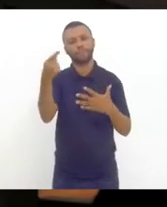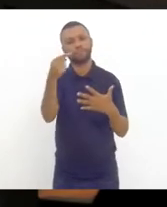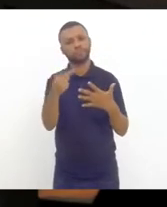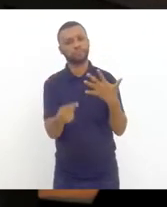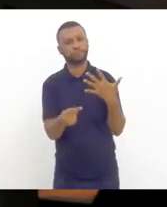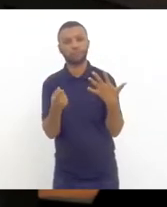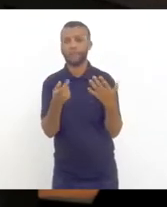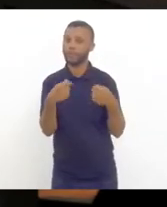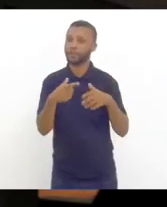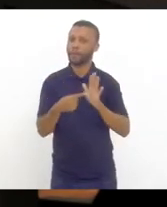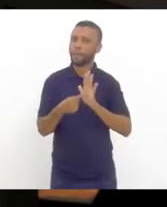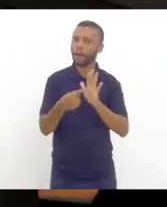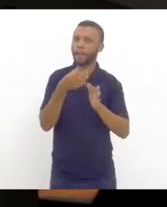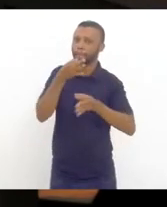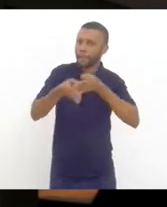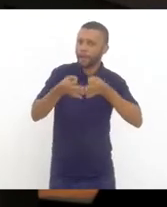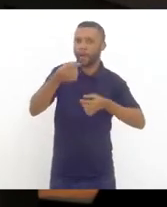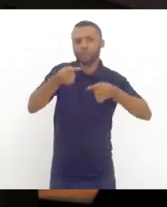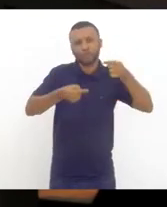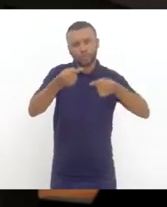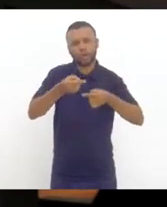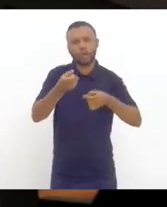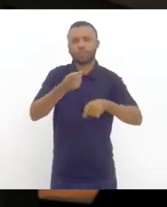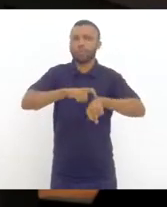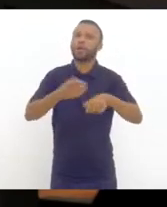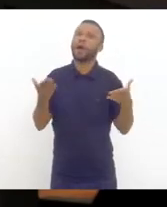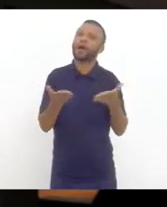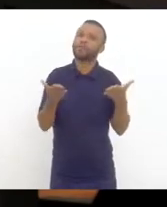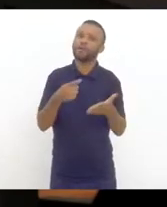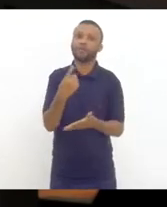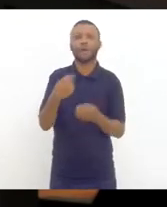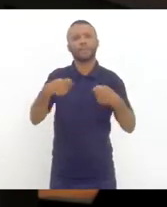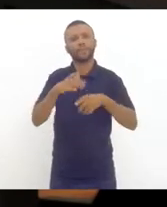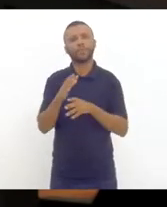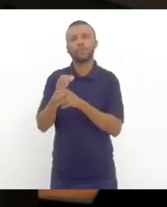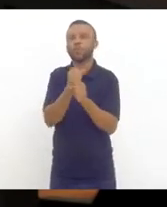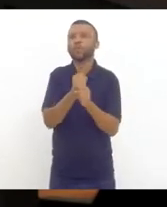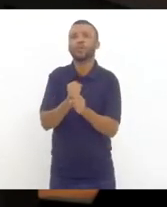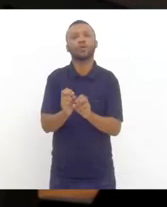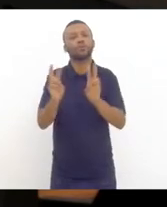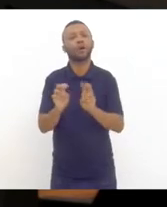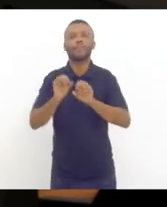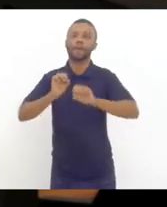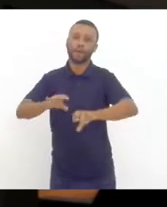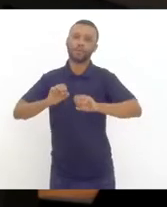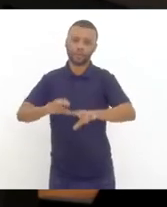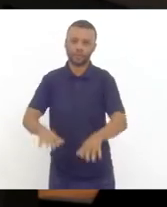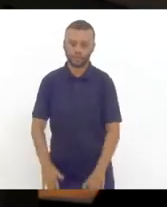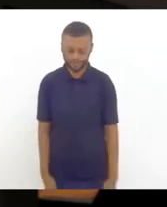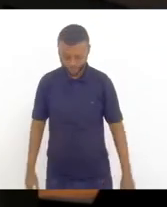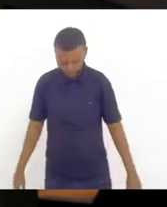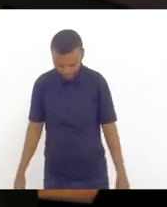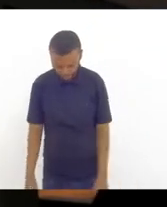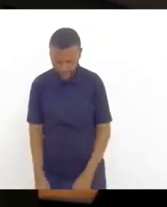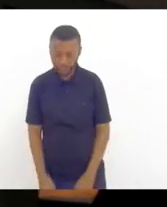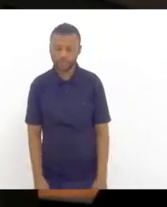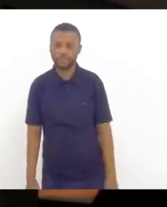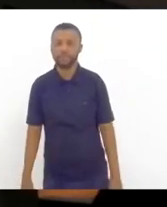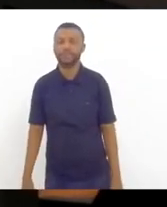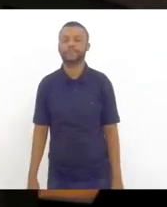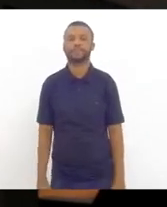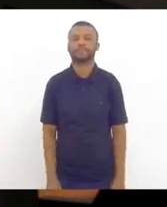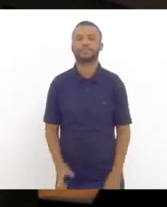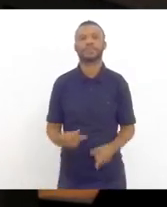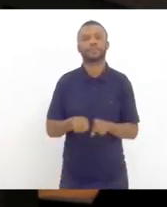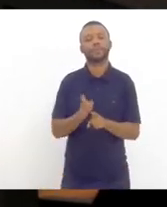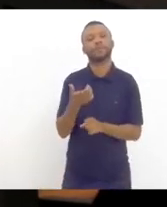colocados na discussão atual que a gente também tem que fazer relacionado à educação. E aqui, deputado Paulo, eu queria até ir além,